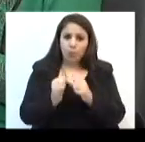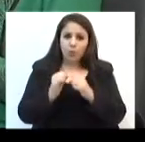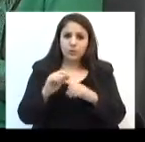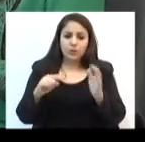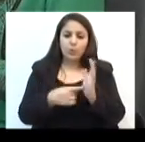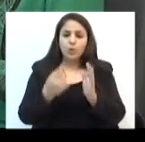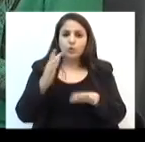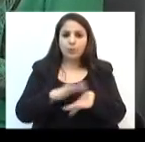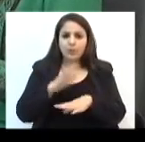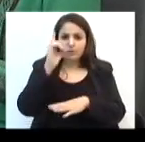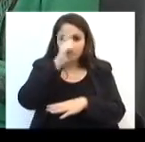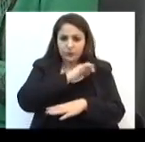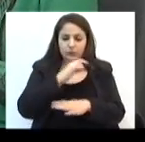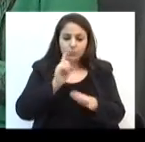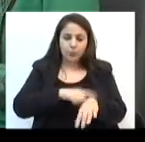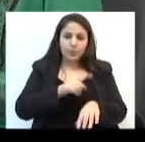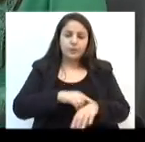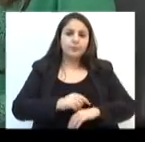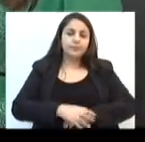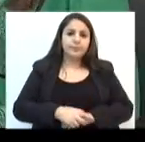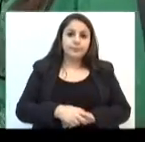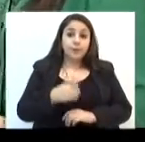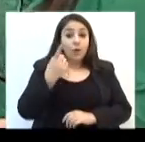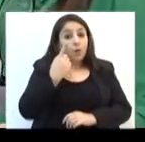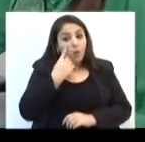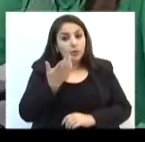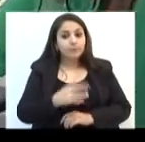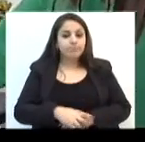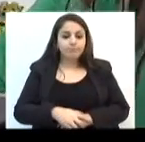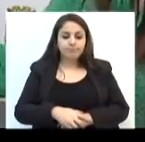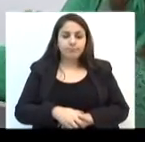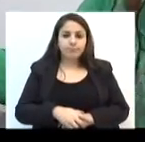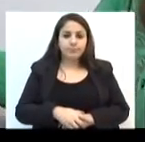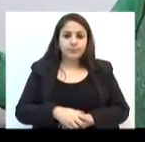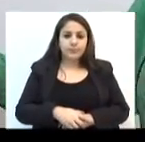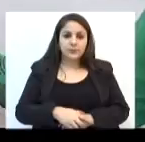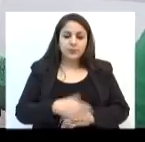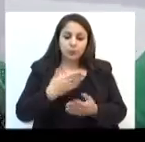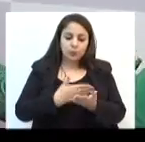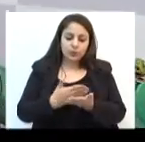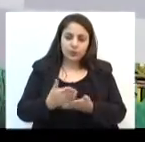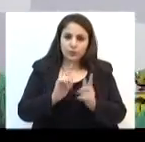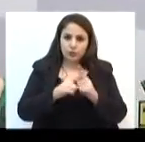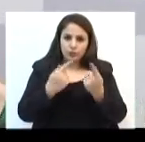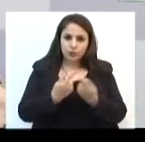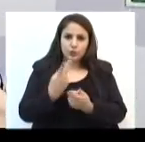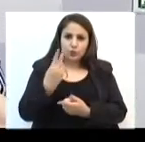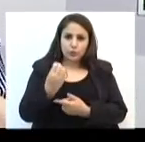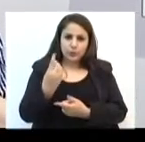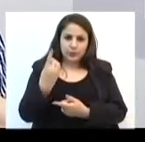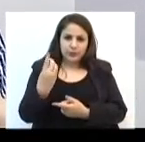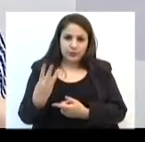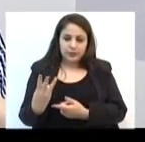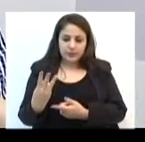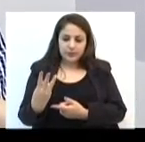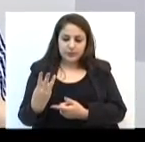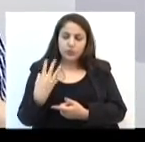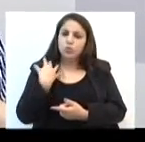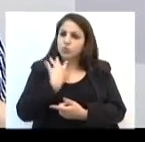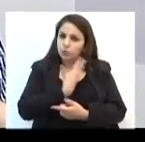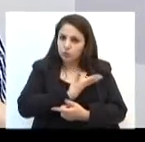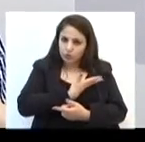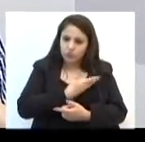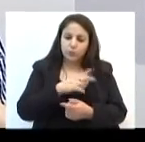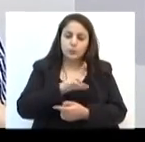ser, então, o ponto mais crítico no momento? Olha, desde o início do governo, em 2013, nós